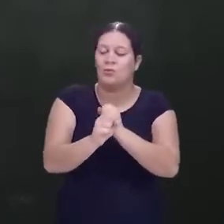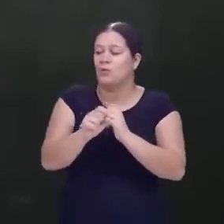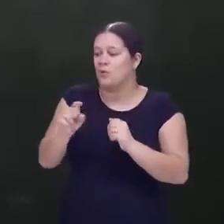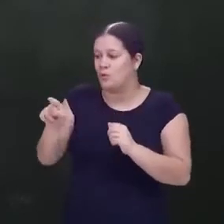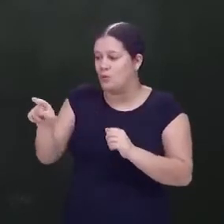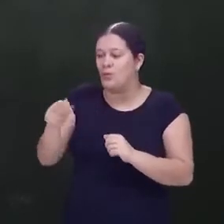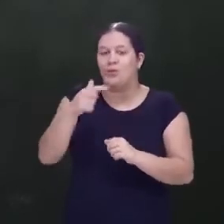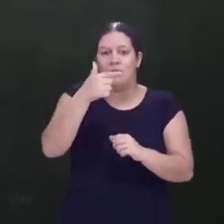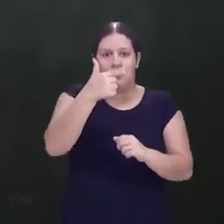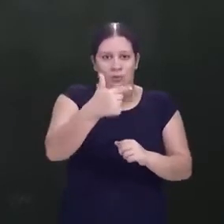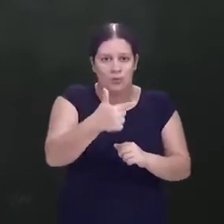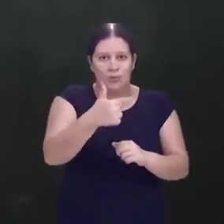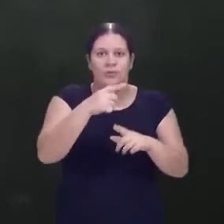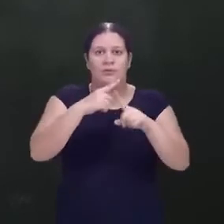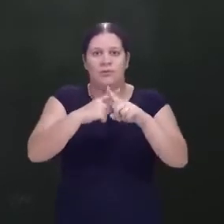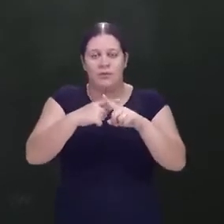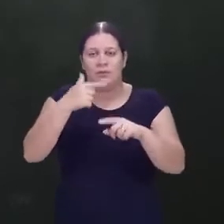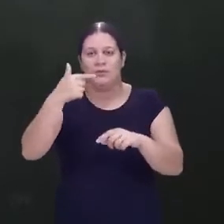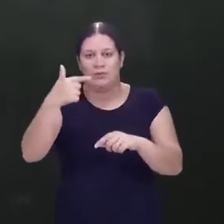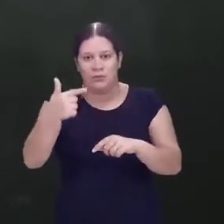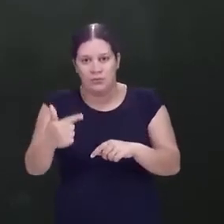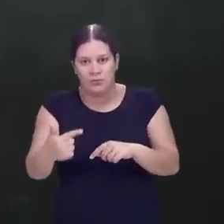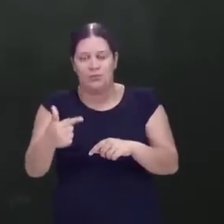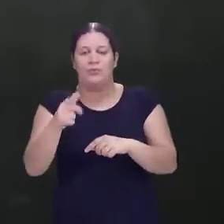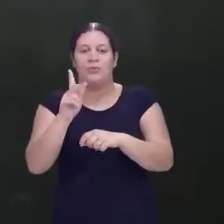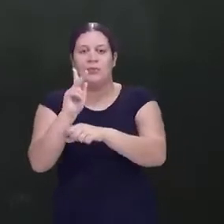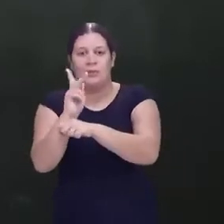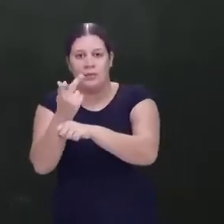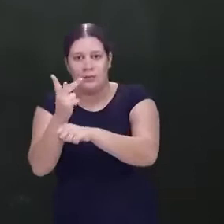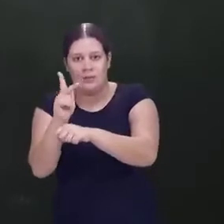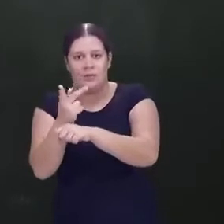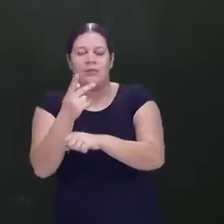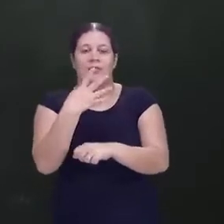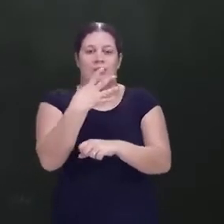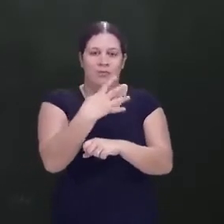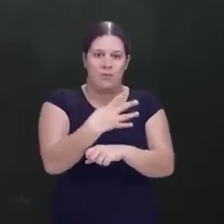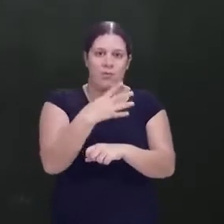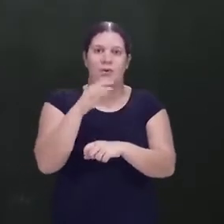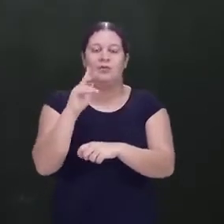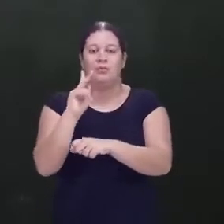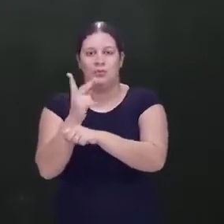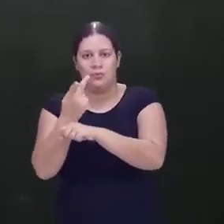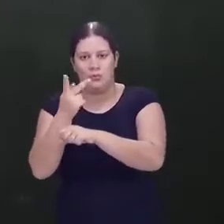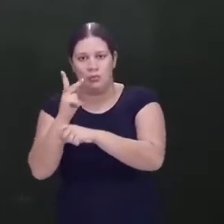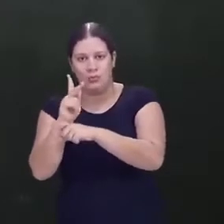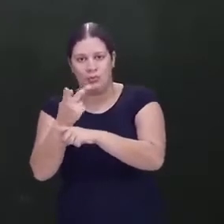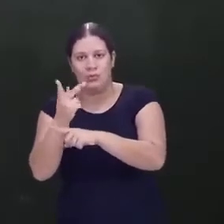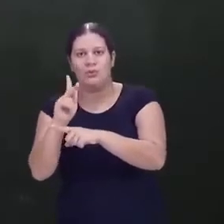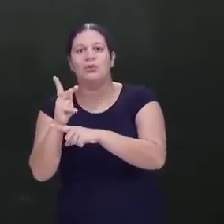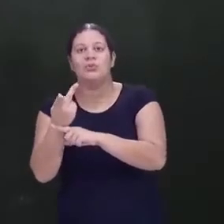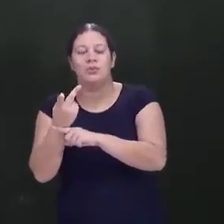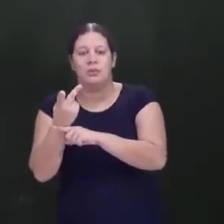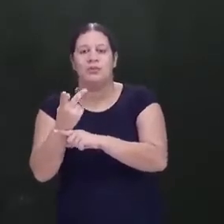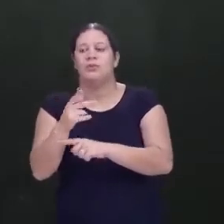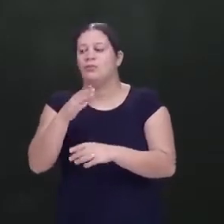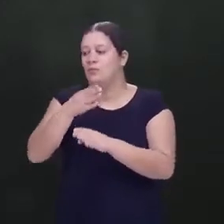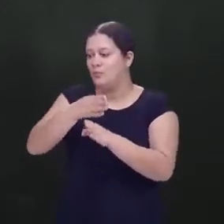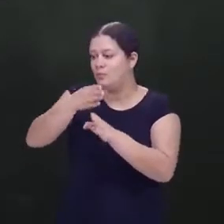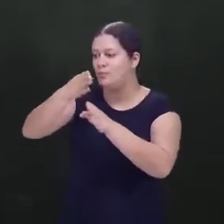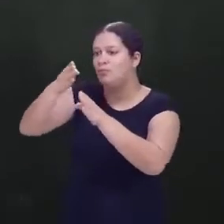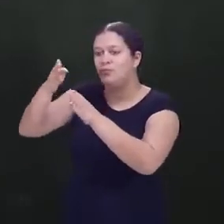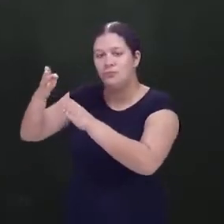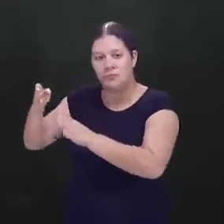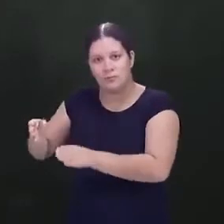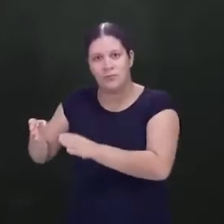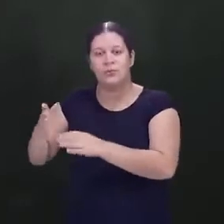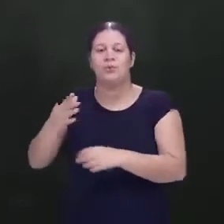eu tenho 2 vezes 2, 4 hidrogênios do lado de cá, se eu tenho 4 hidrogênios do lado dos reagentes, lá no